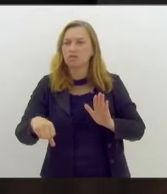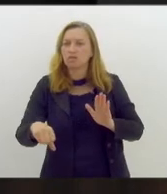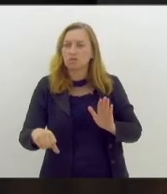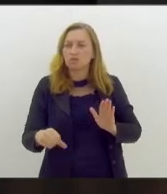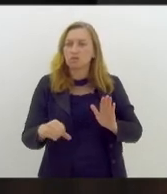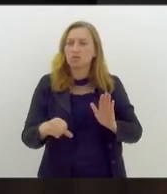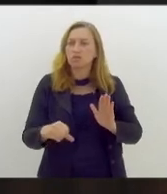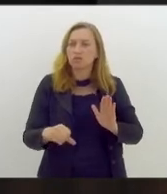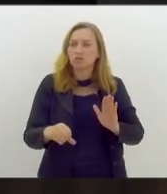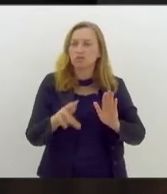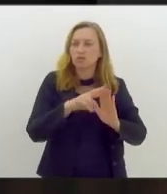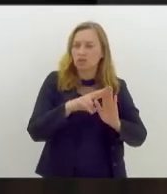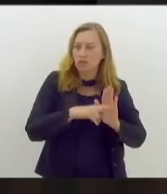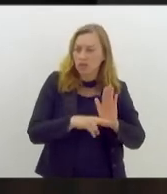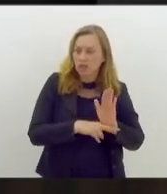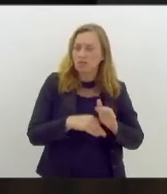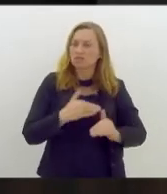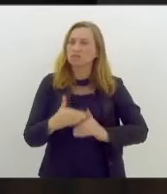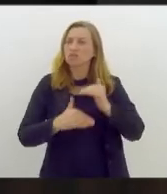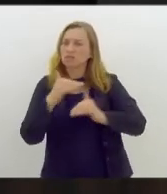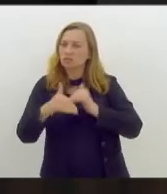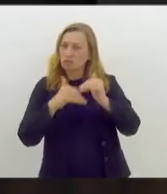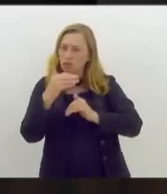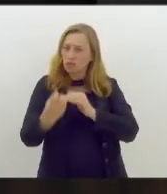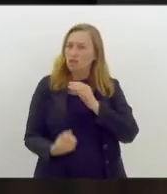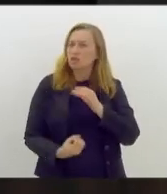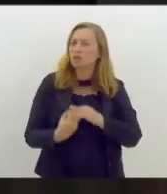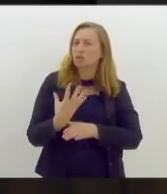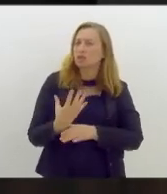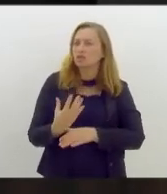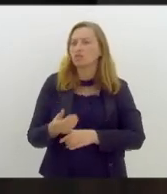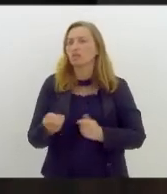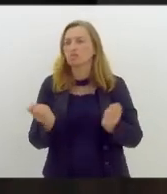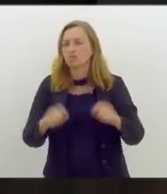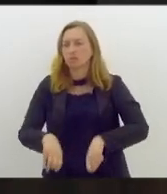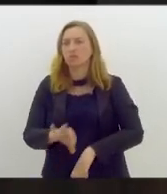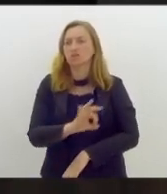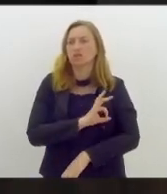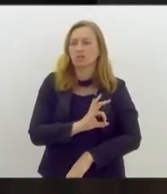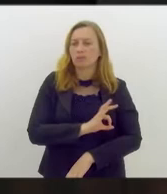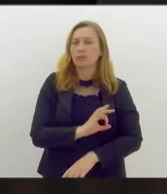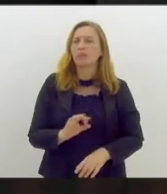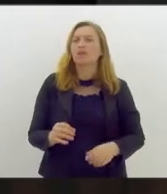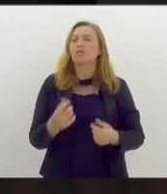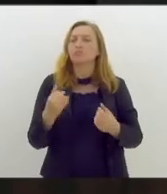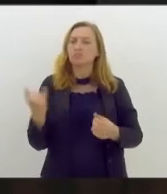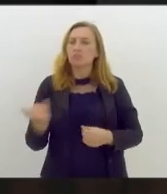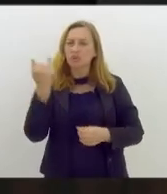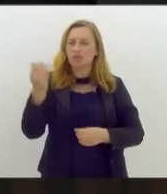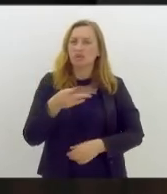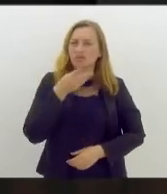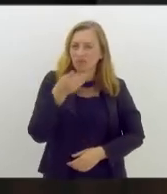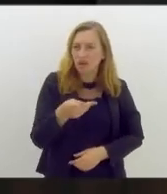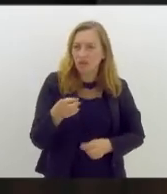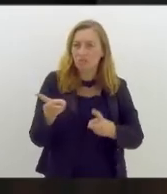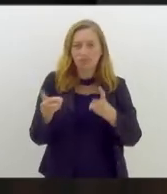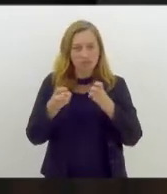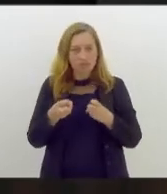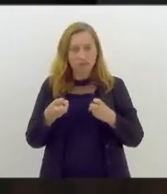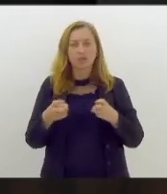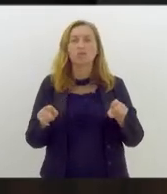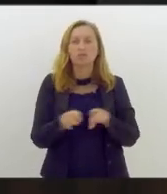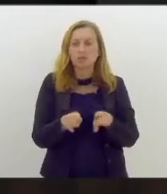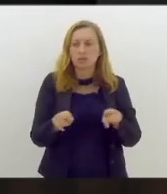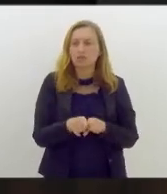sendo desenvolvidas por atores, por agentes competentes. Importante destacar a percepção da